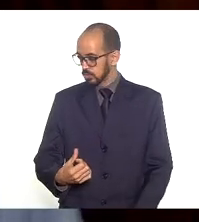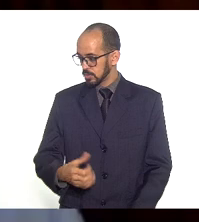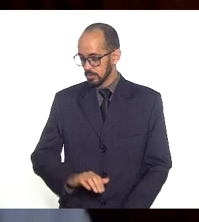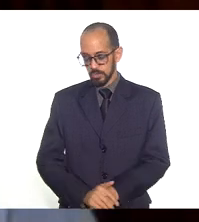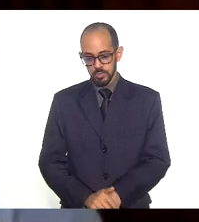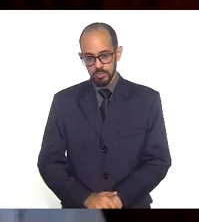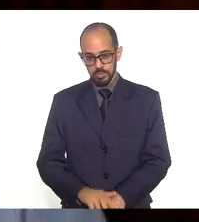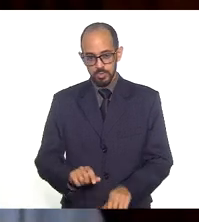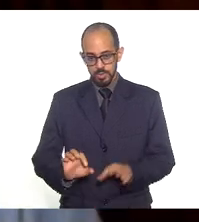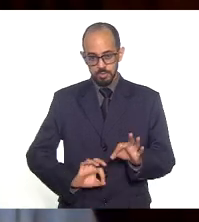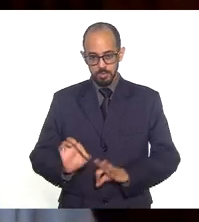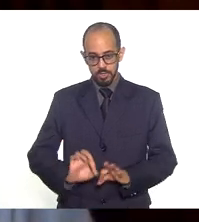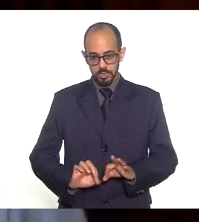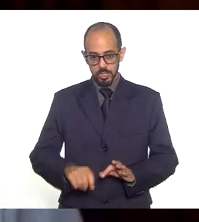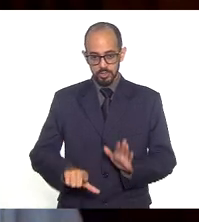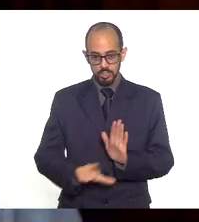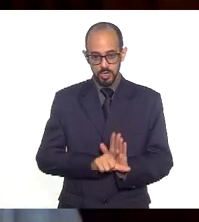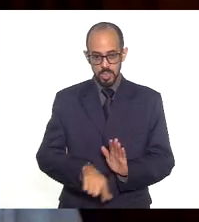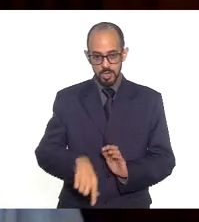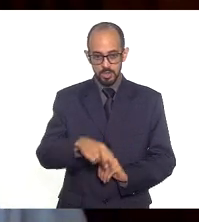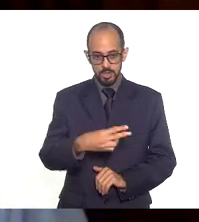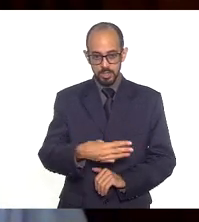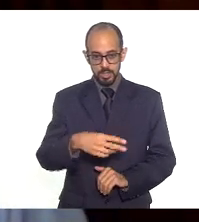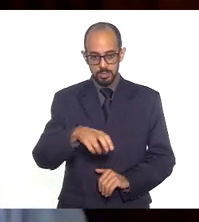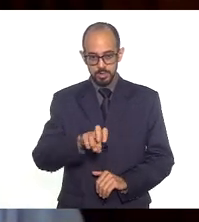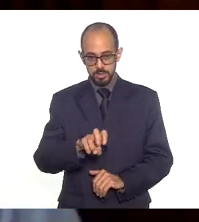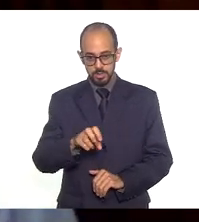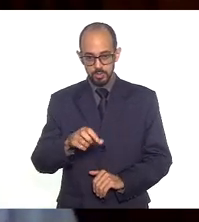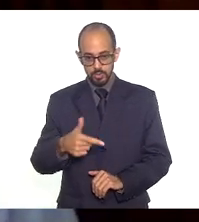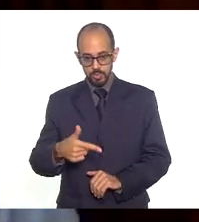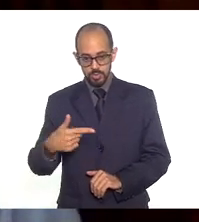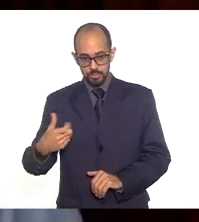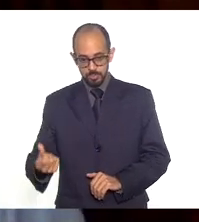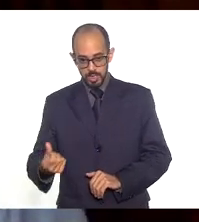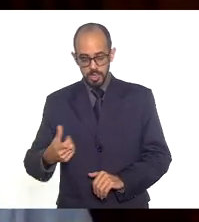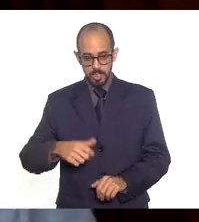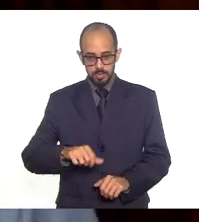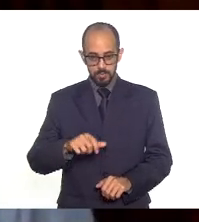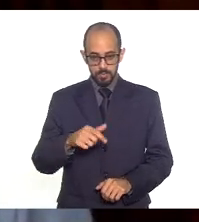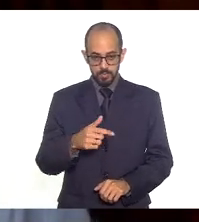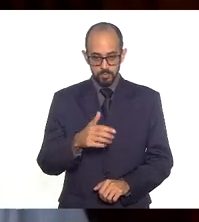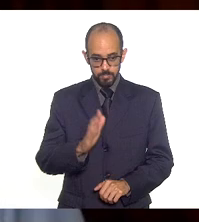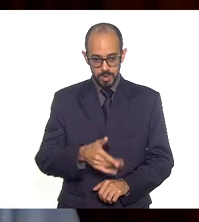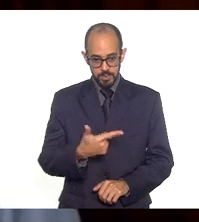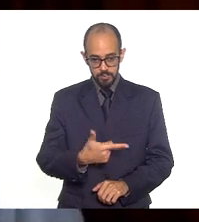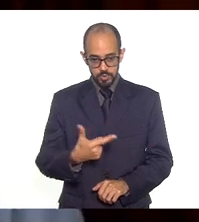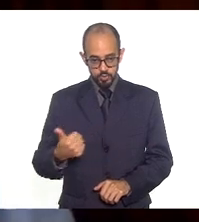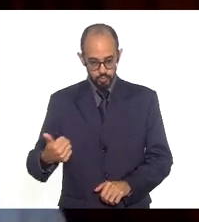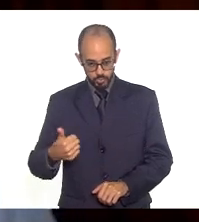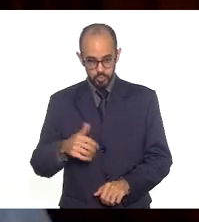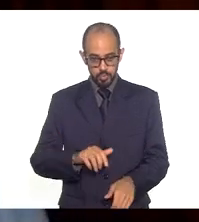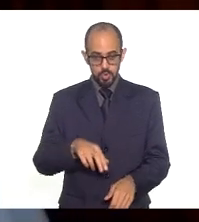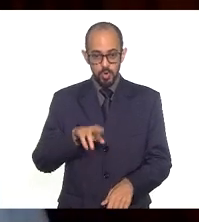o projeto de lei 3526-2021, autoria do deputado Anderson Moraes, o parecer